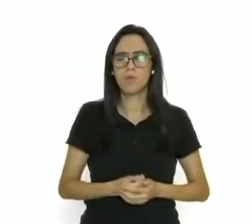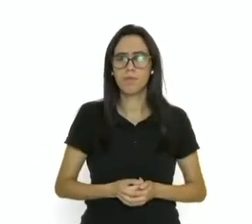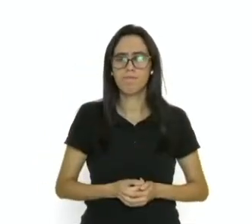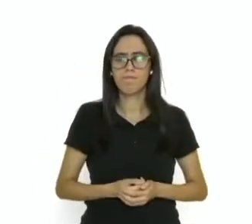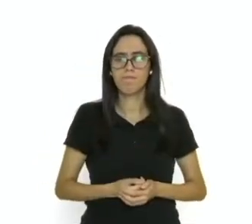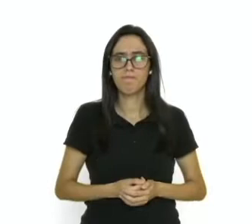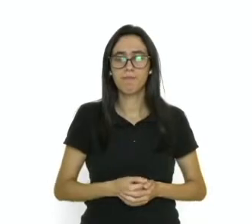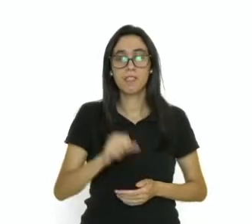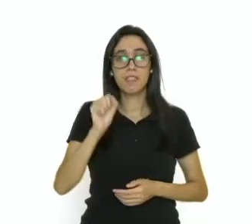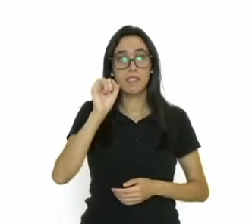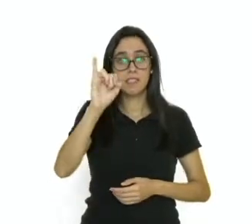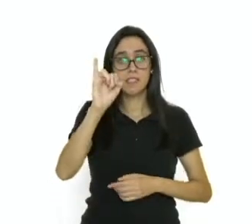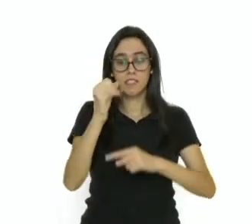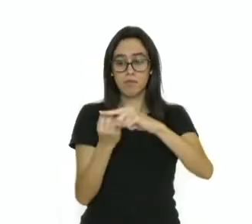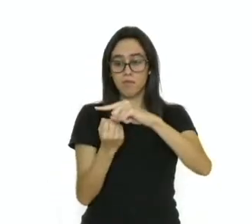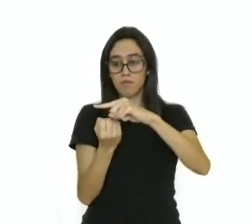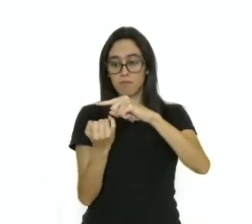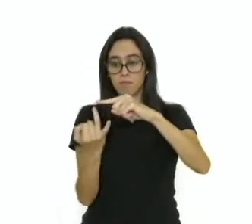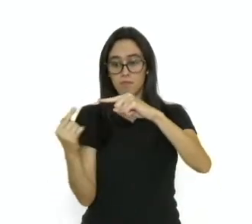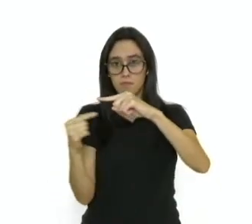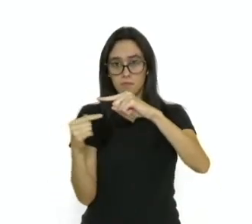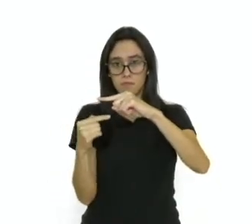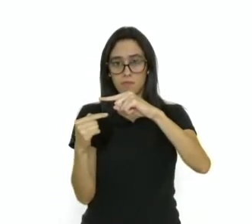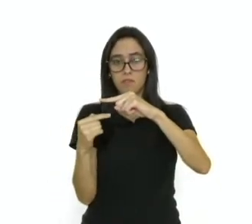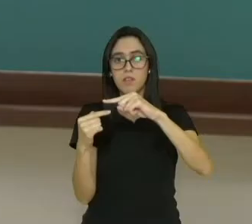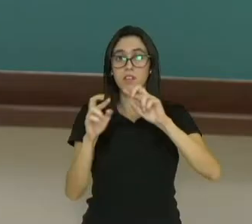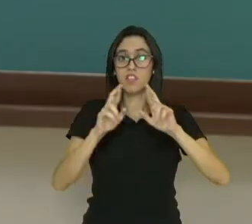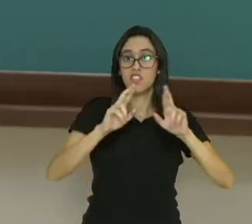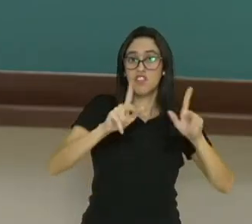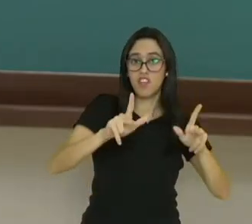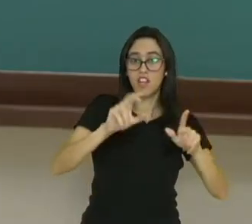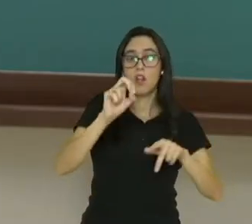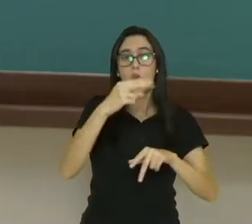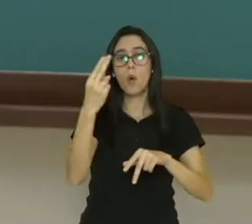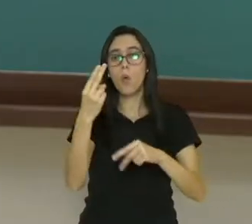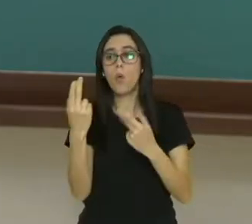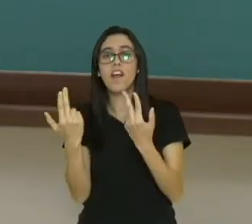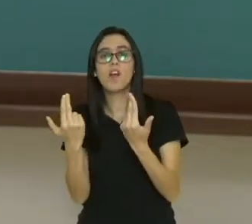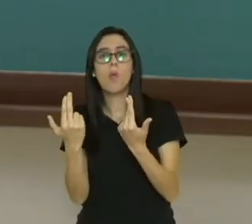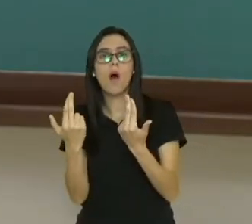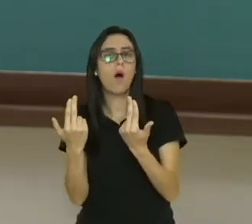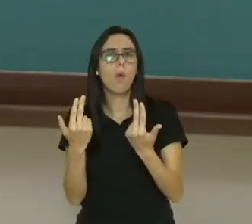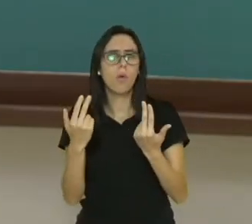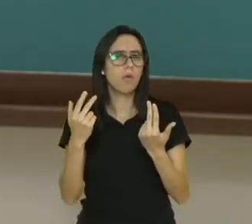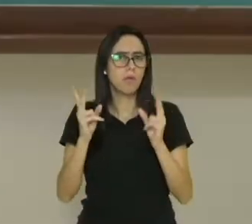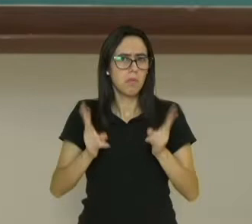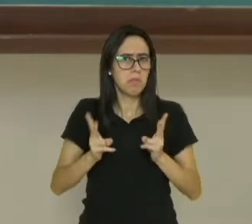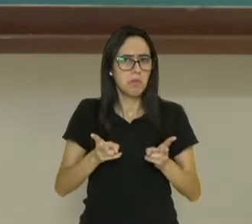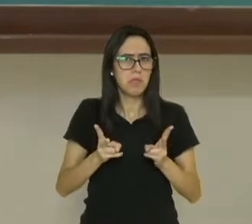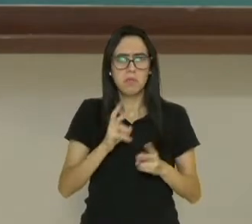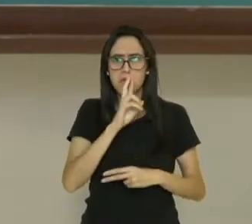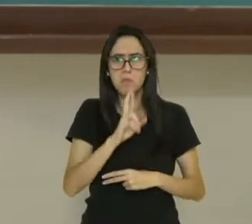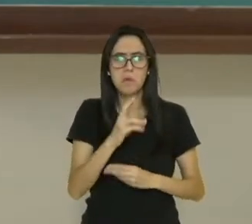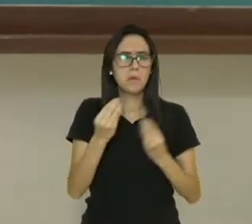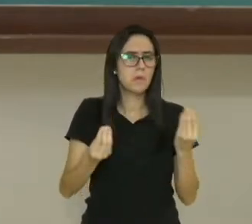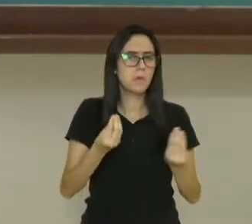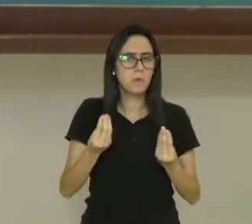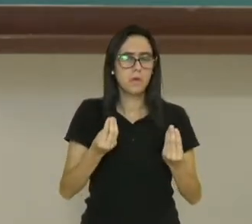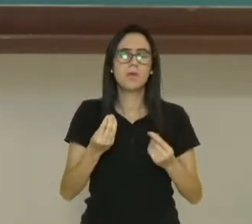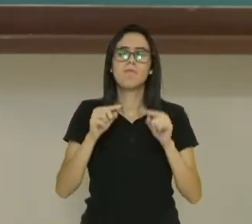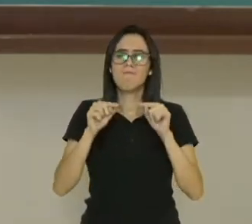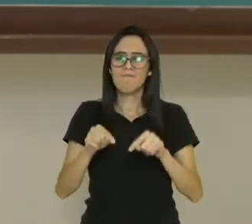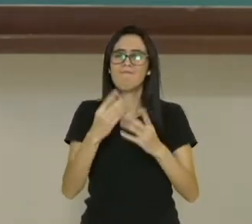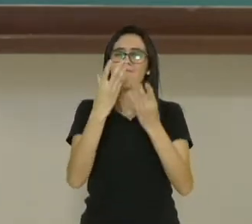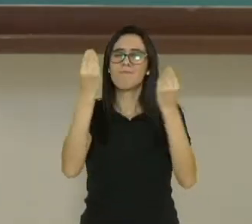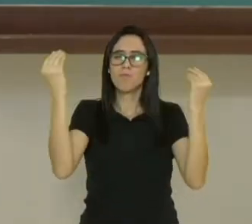denominadores são iguais ou quando eles são diferentes? Aqui, normalmente, acontece muito erro e